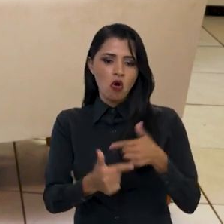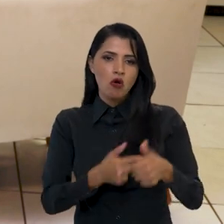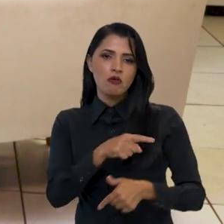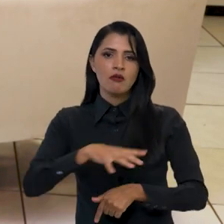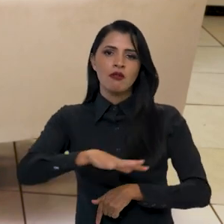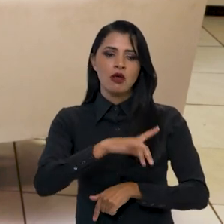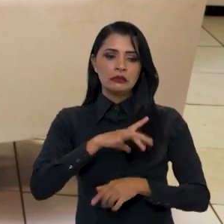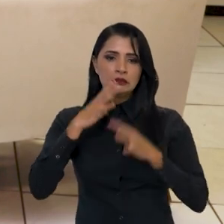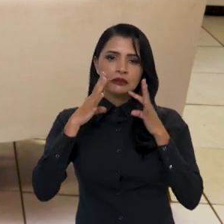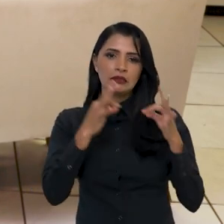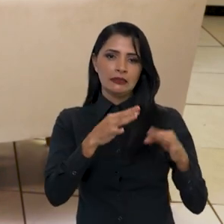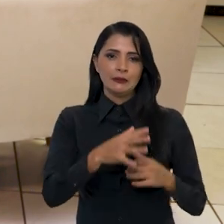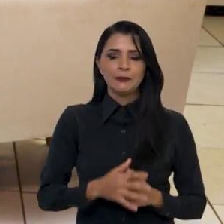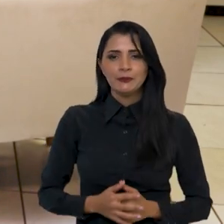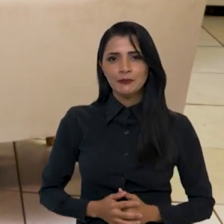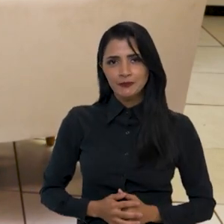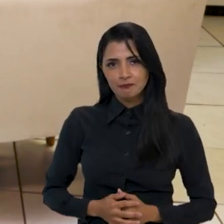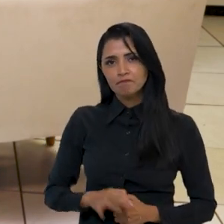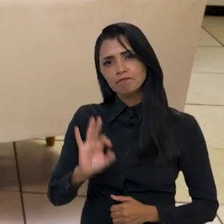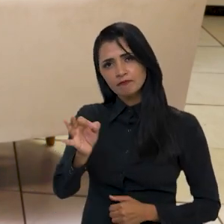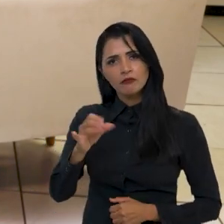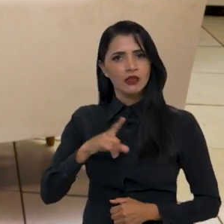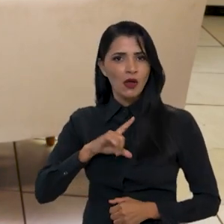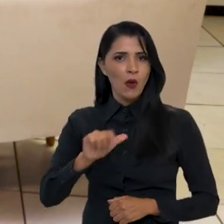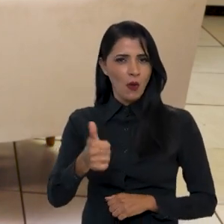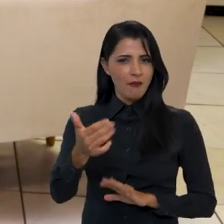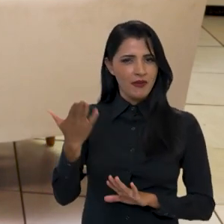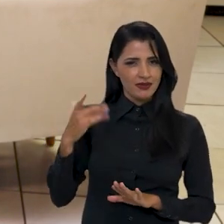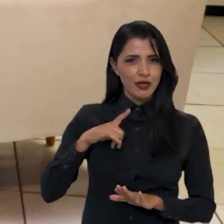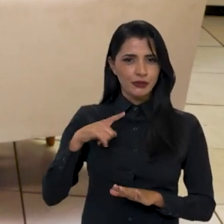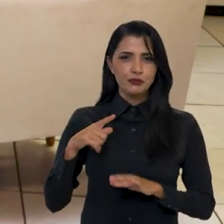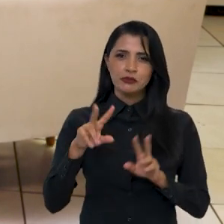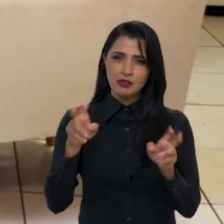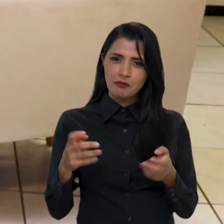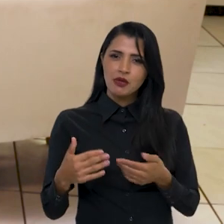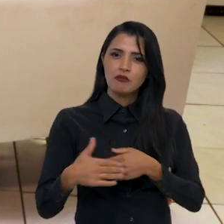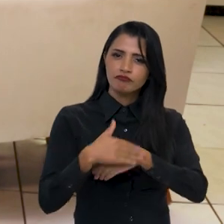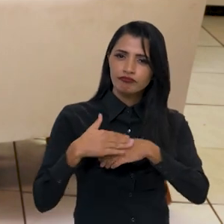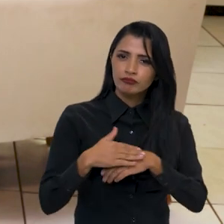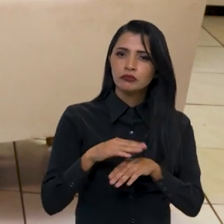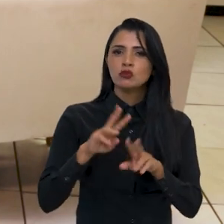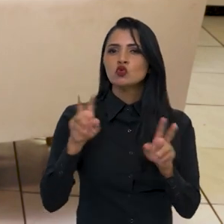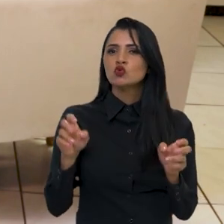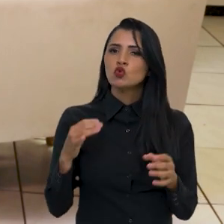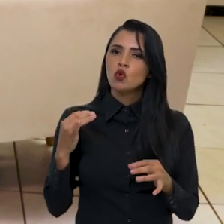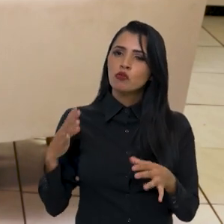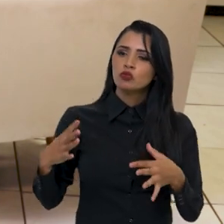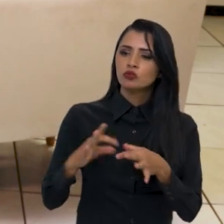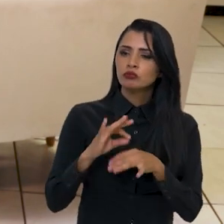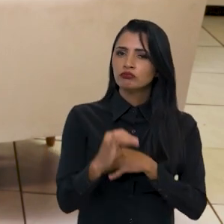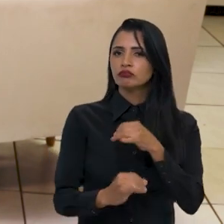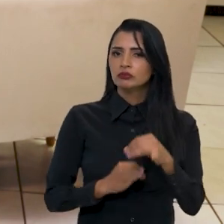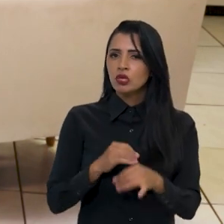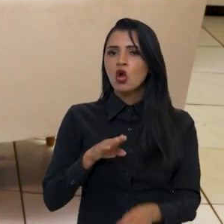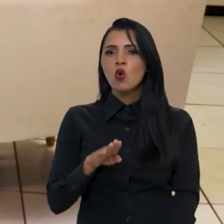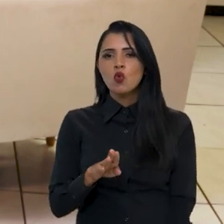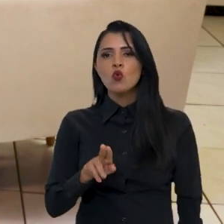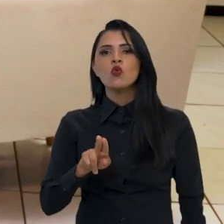melhor performance da rede de atenção, né? Certo. No primeiro bloco a gente falou também da conexão, né?